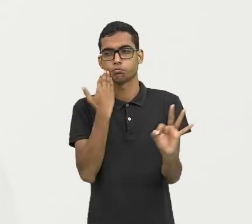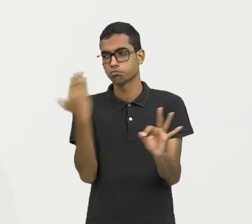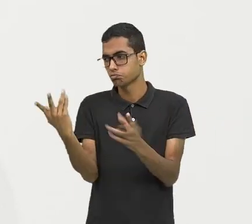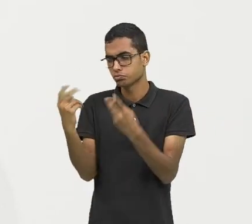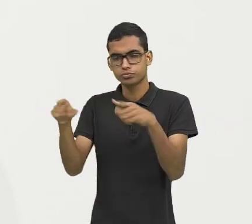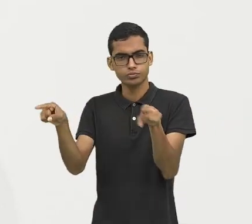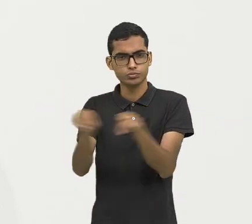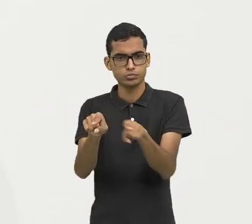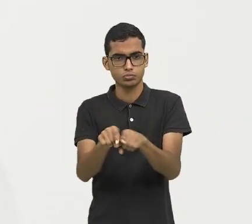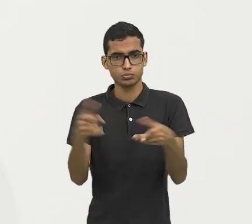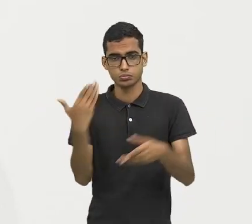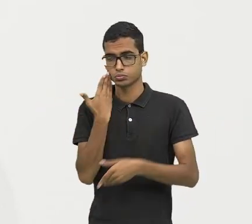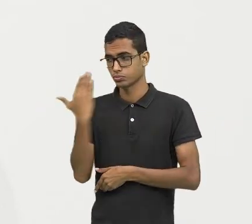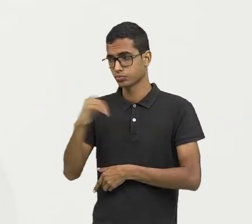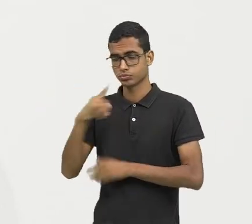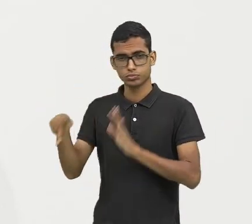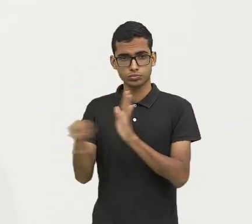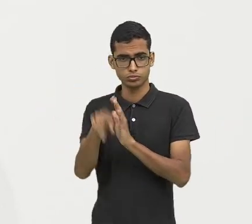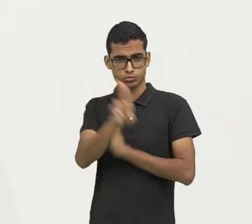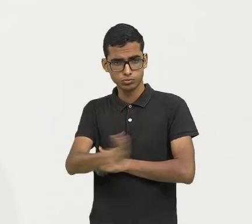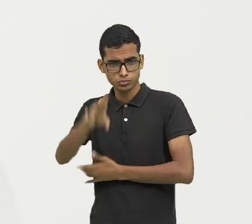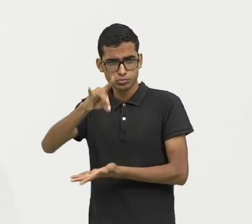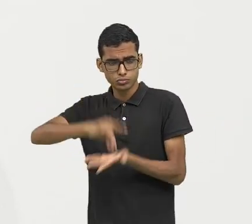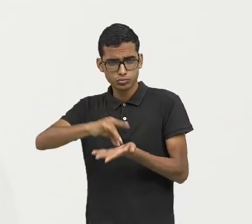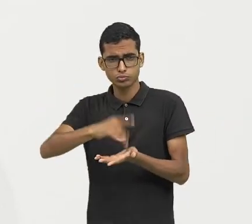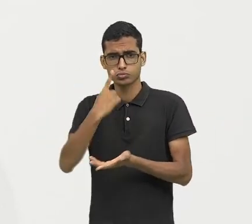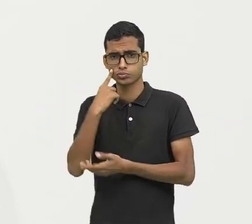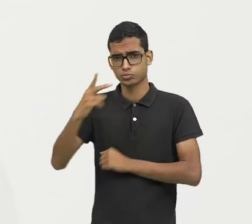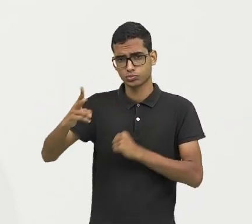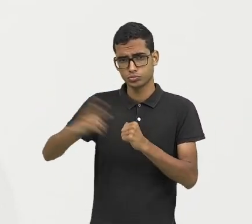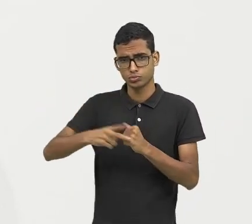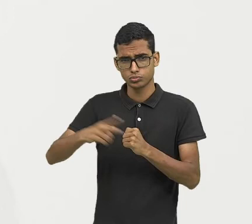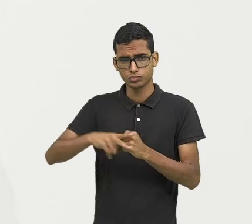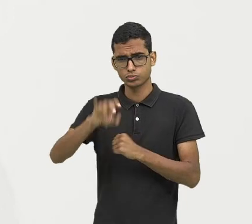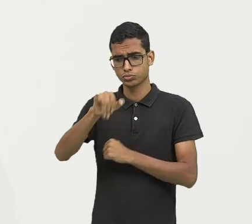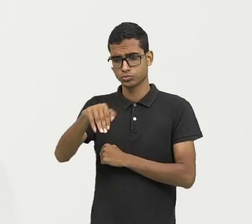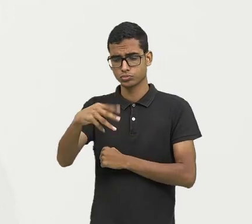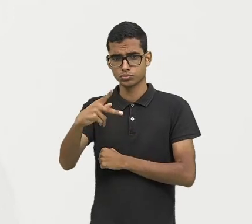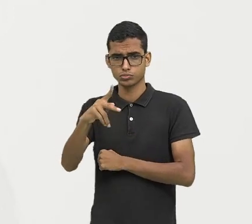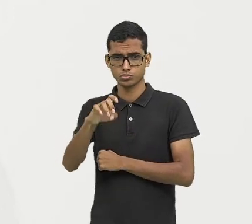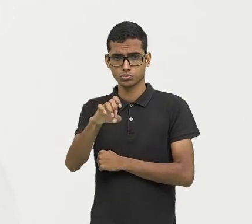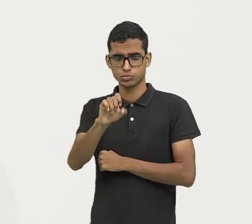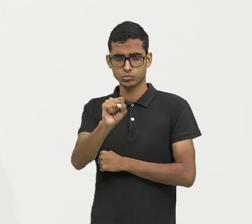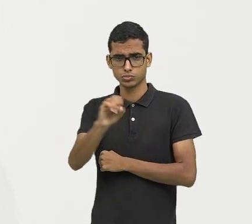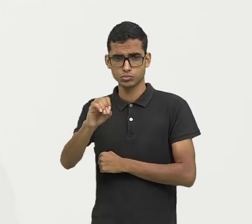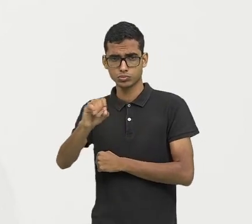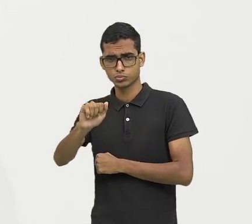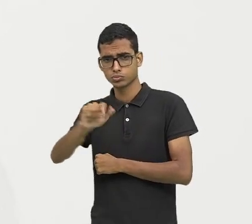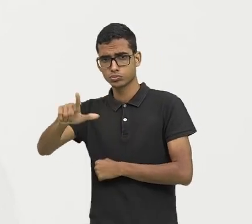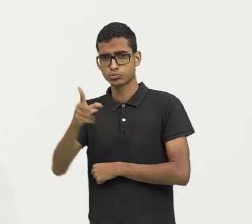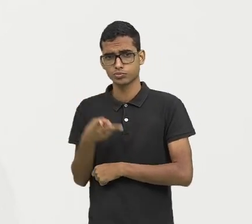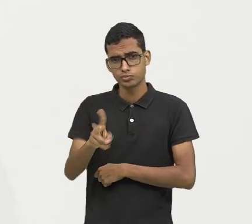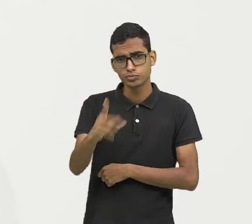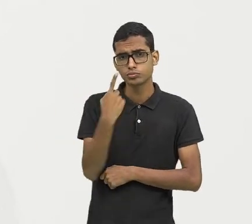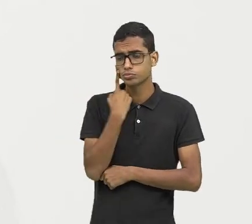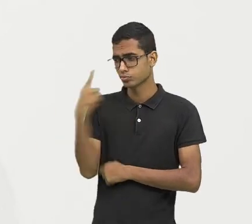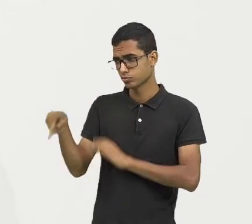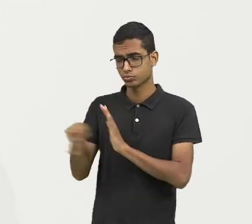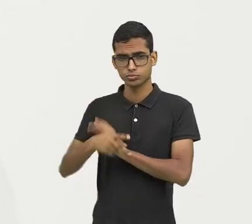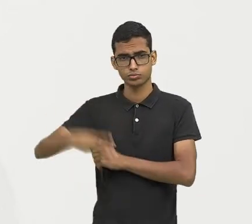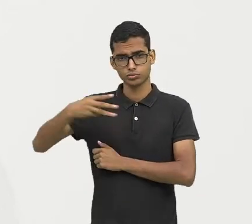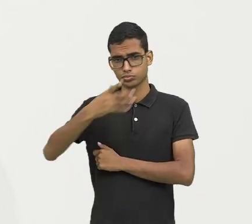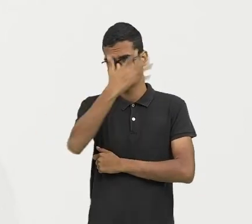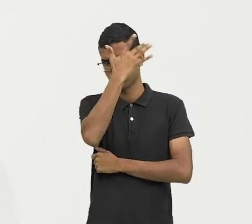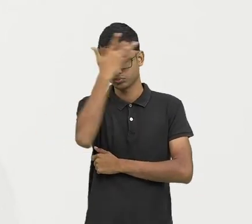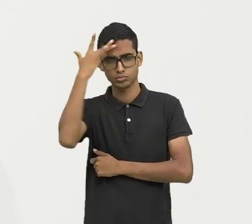que quando ele for utilizado como verbo impessoal, ele deve ficar sempre na